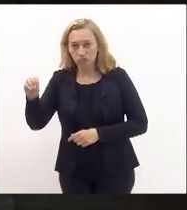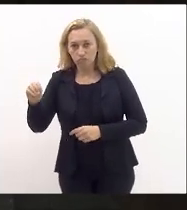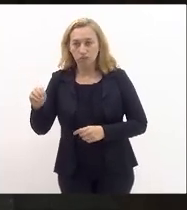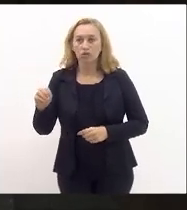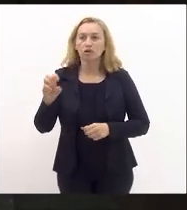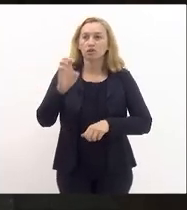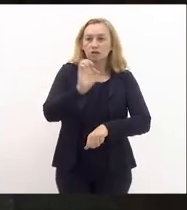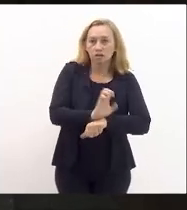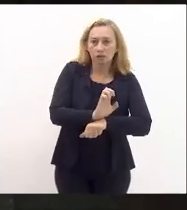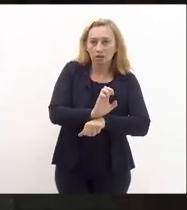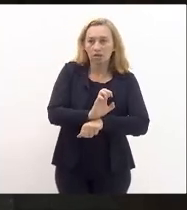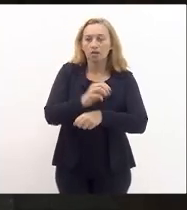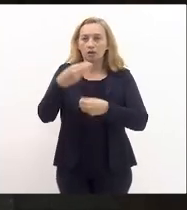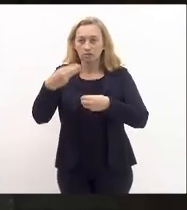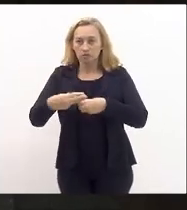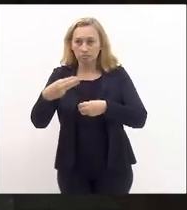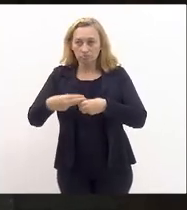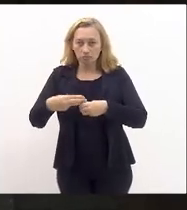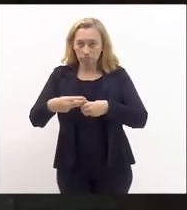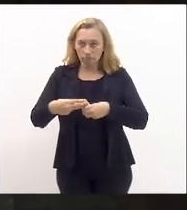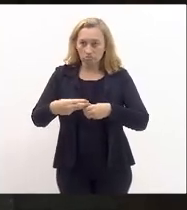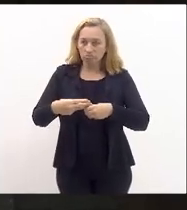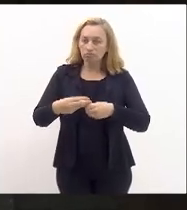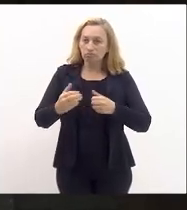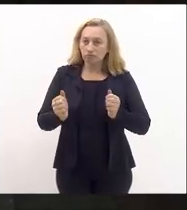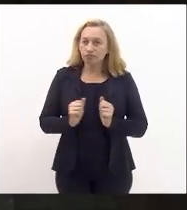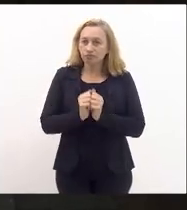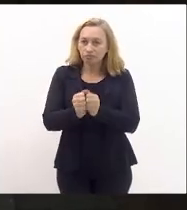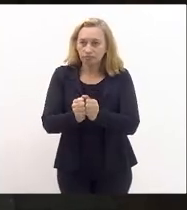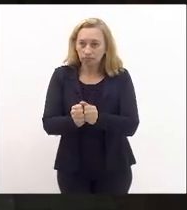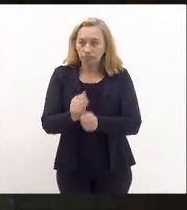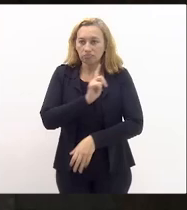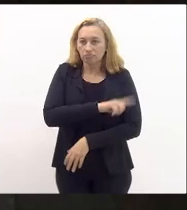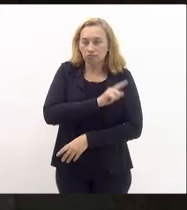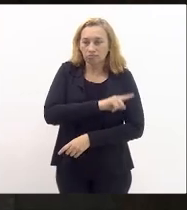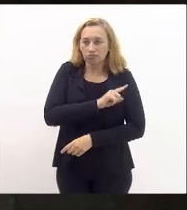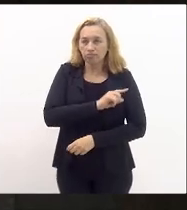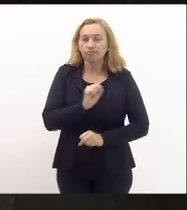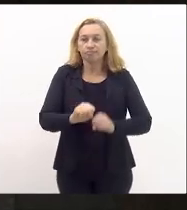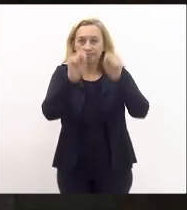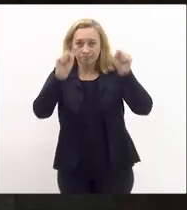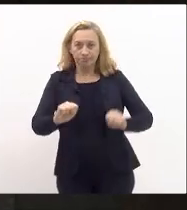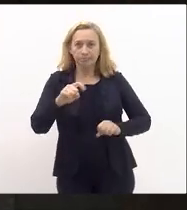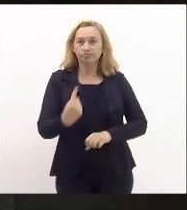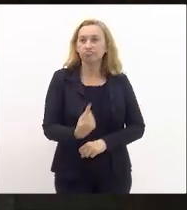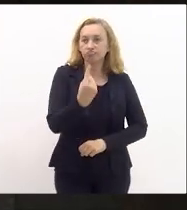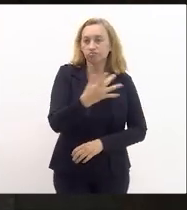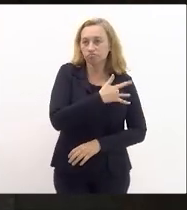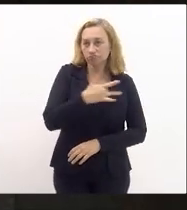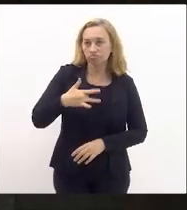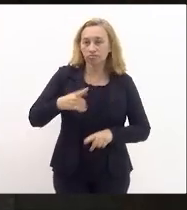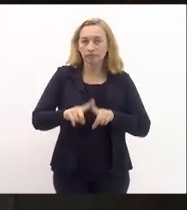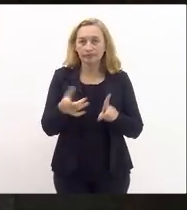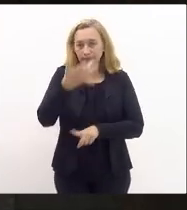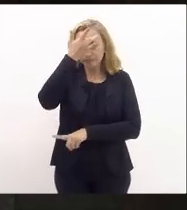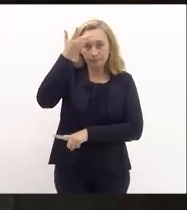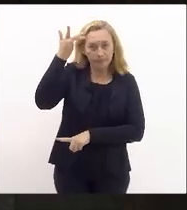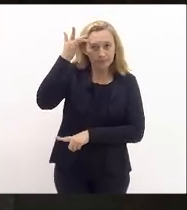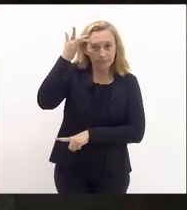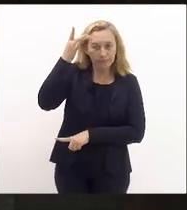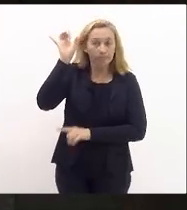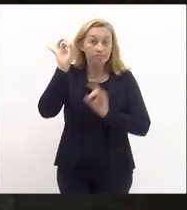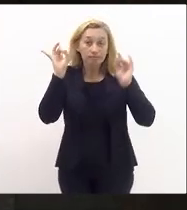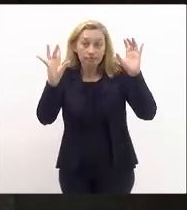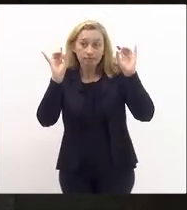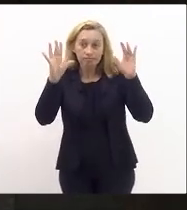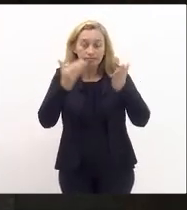os municípios contribuem com a gestão do Sistema Único de Saúde. Mas na saúde mental, em especial, desde